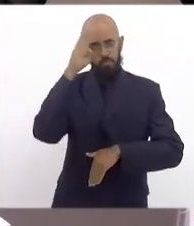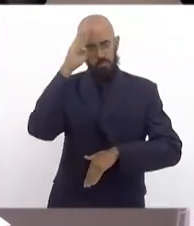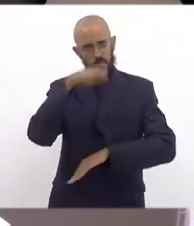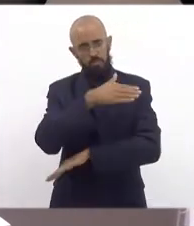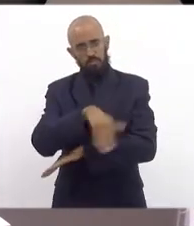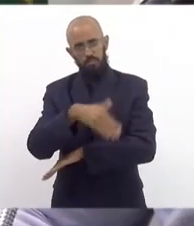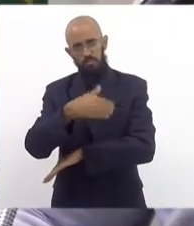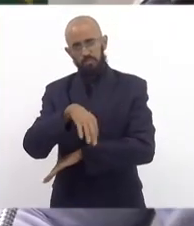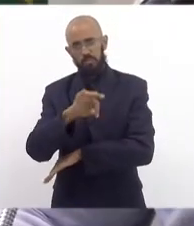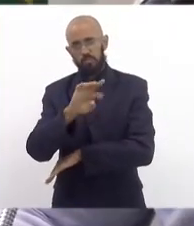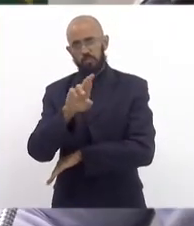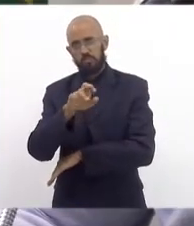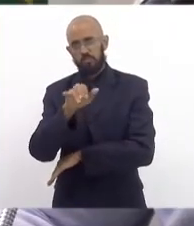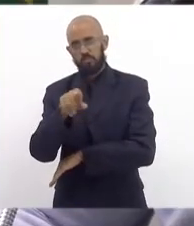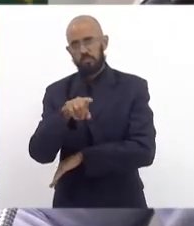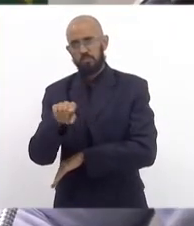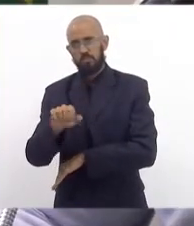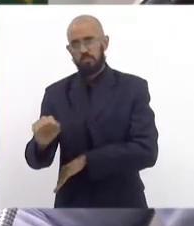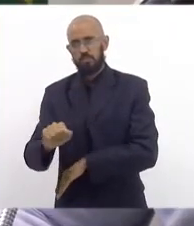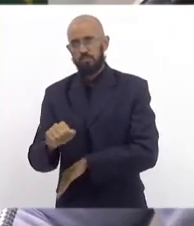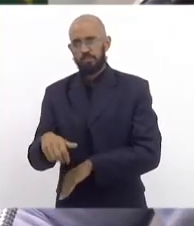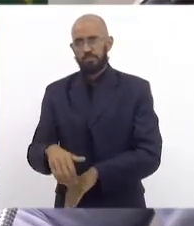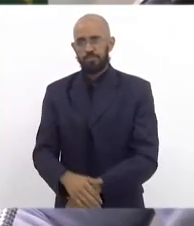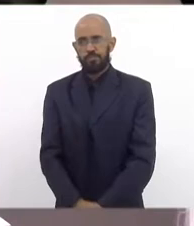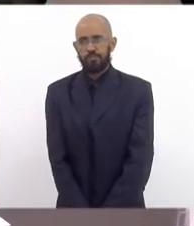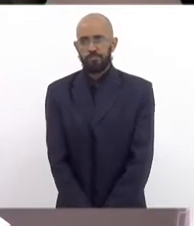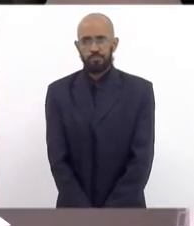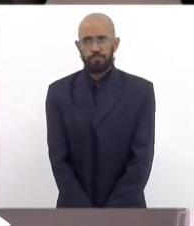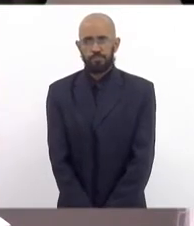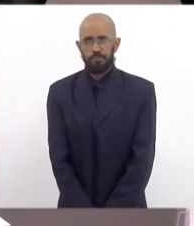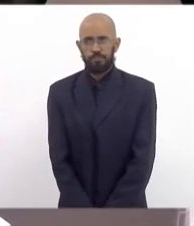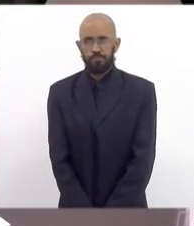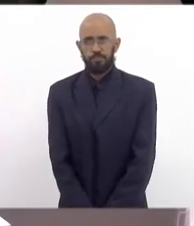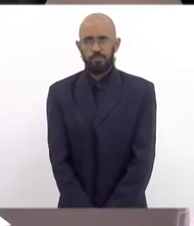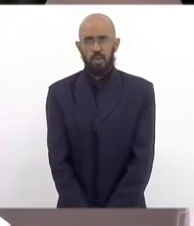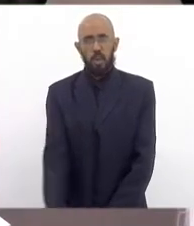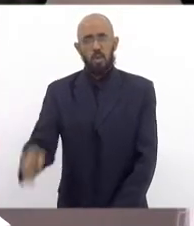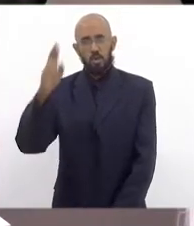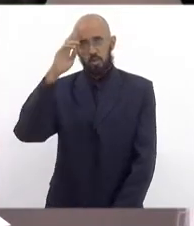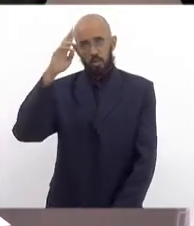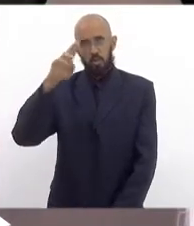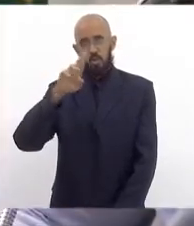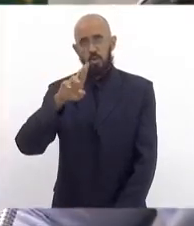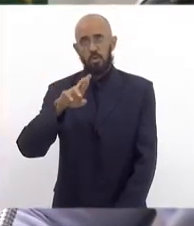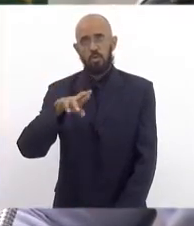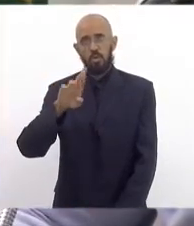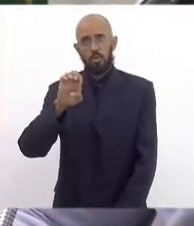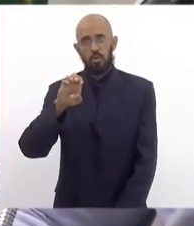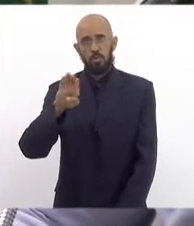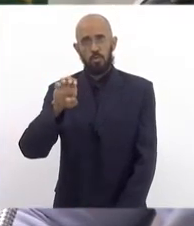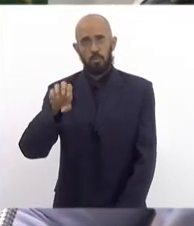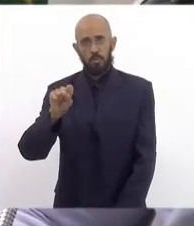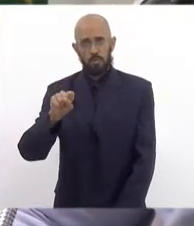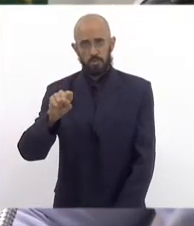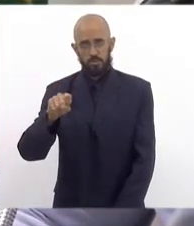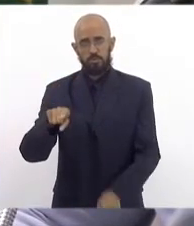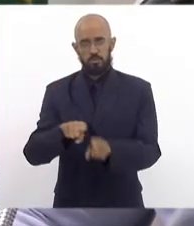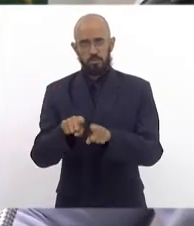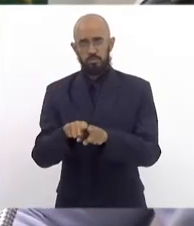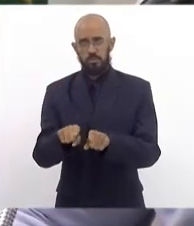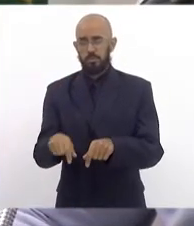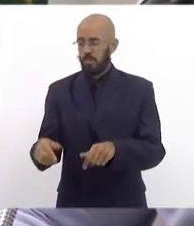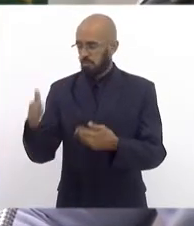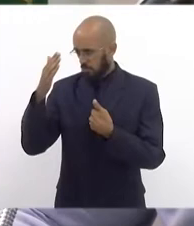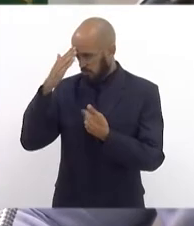Teresa Obrigado Dr patroleira do Rubens João Pedro vem ao meu apelo é obrigado por favor Doutor